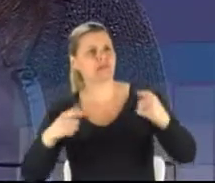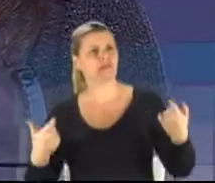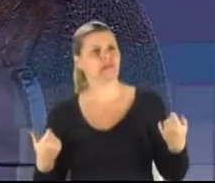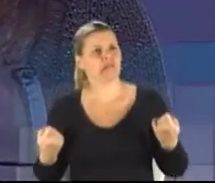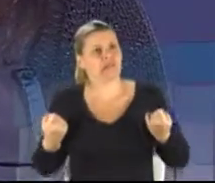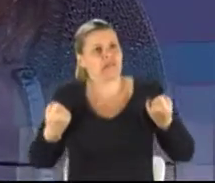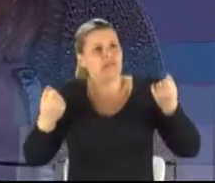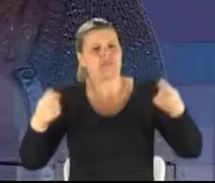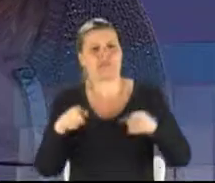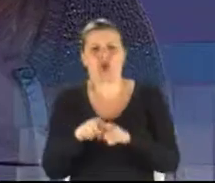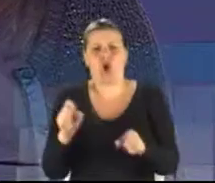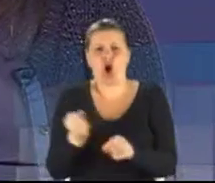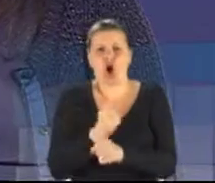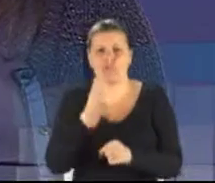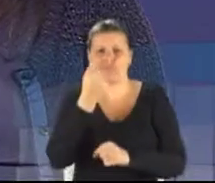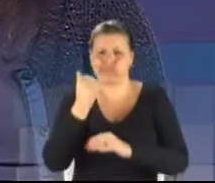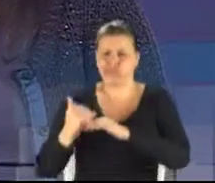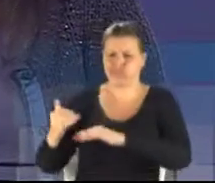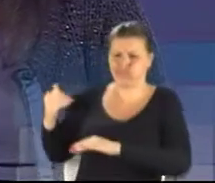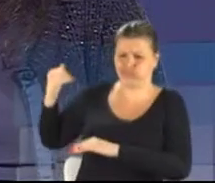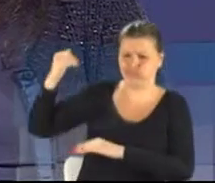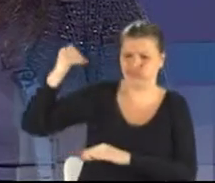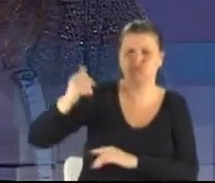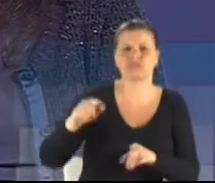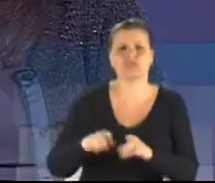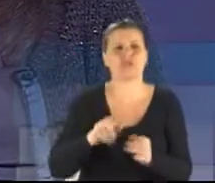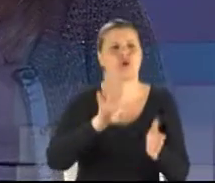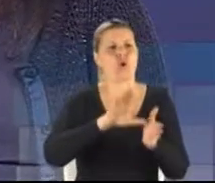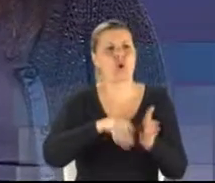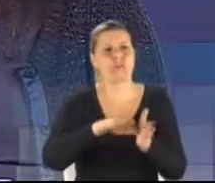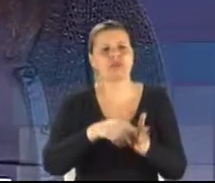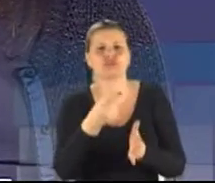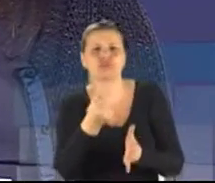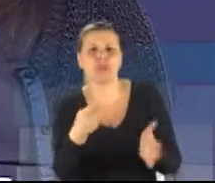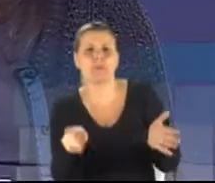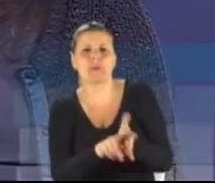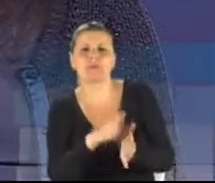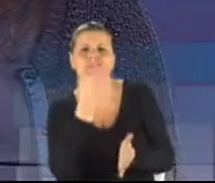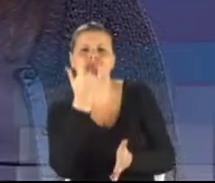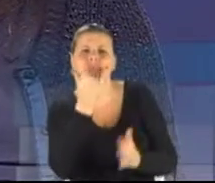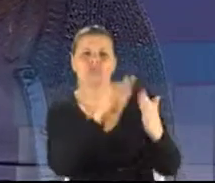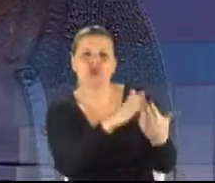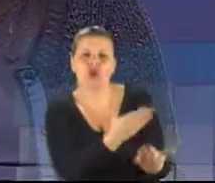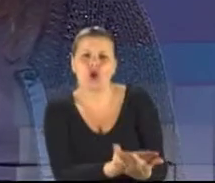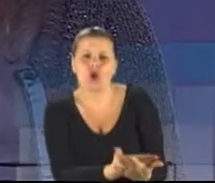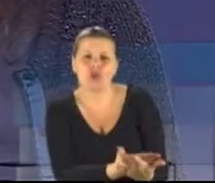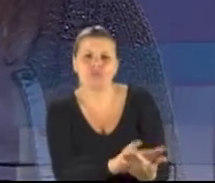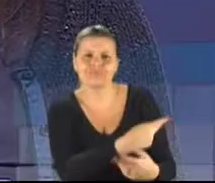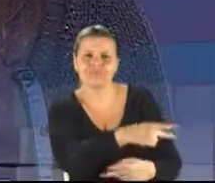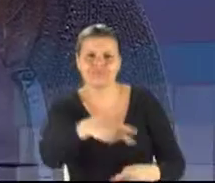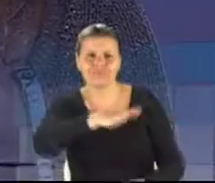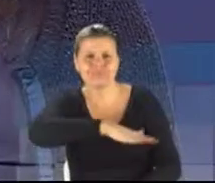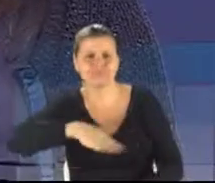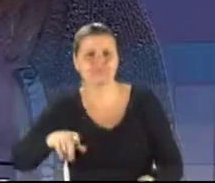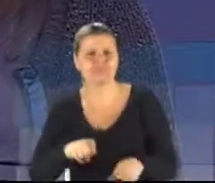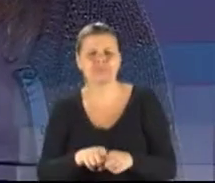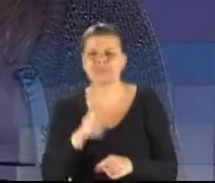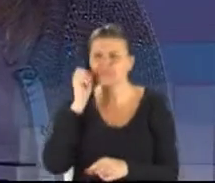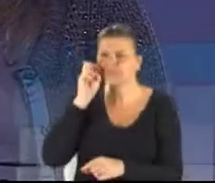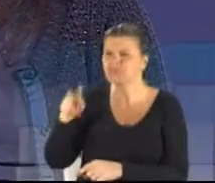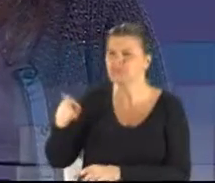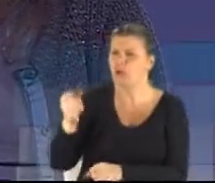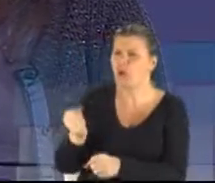superfaturadas roubando da merenda escolar das Crianças ã a gente tem V obras sem sentido